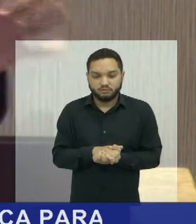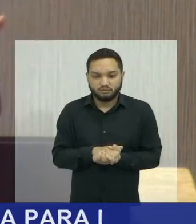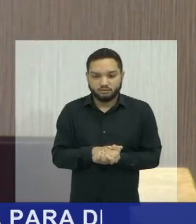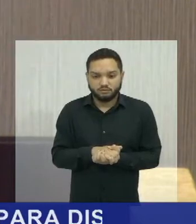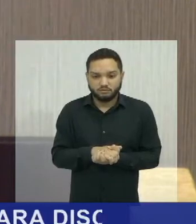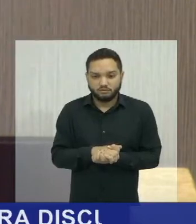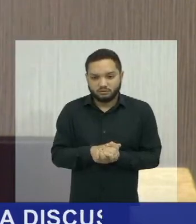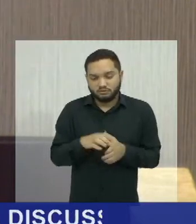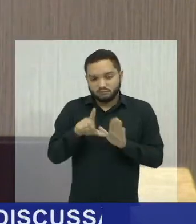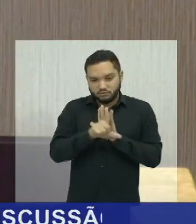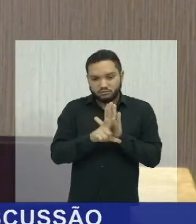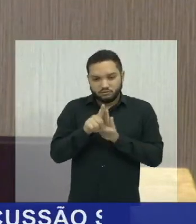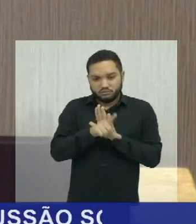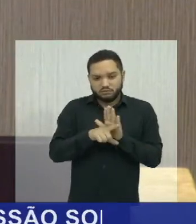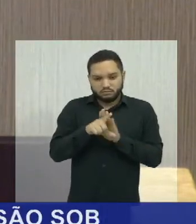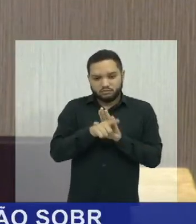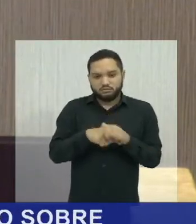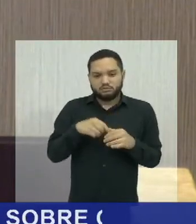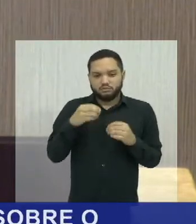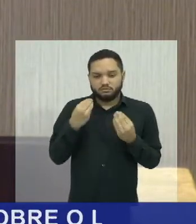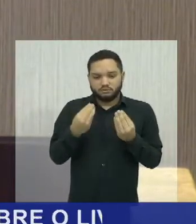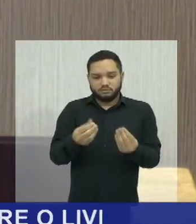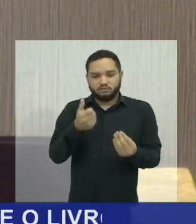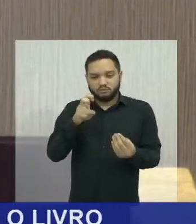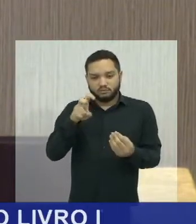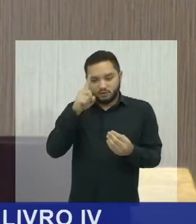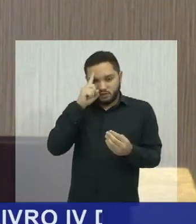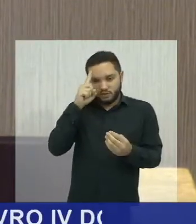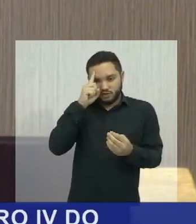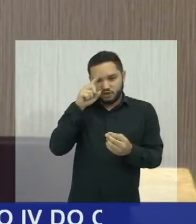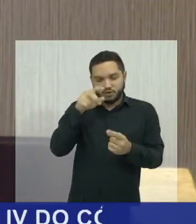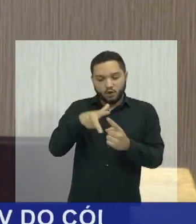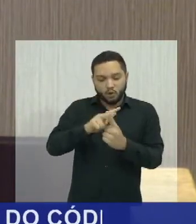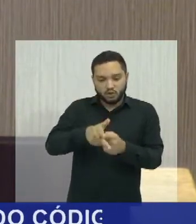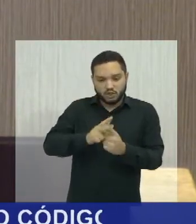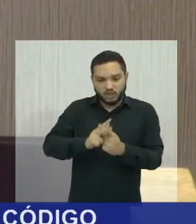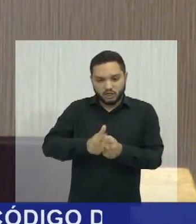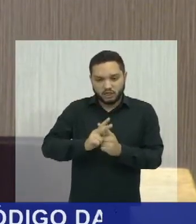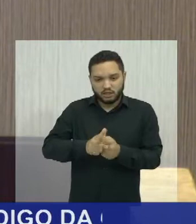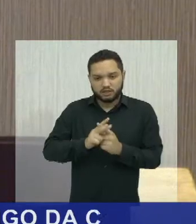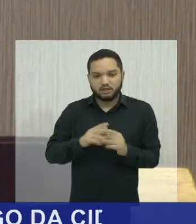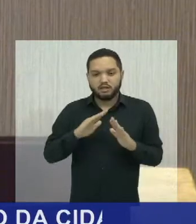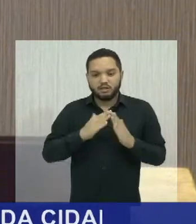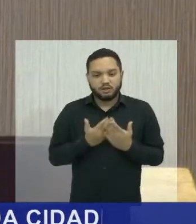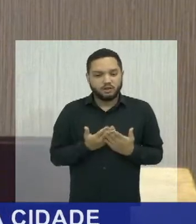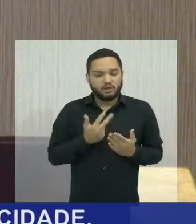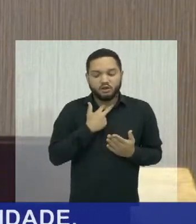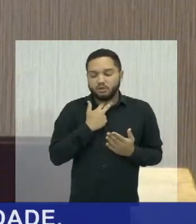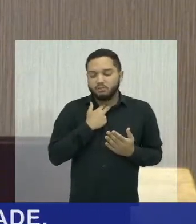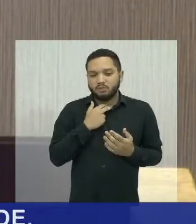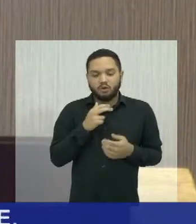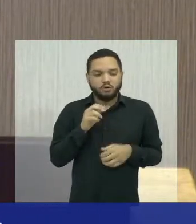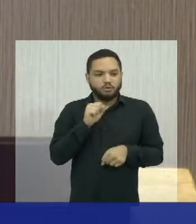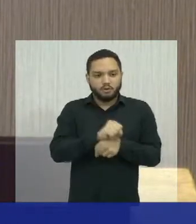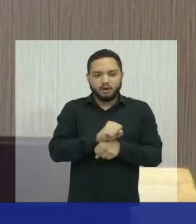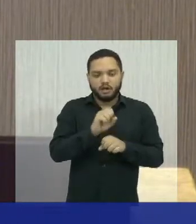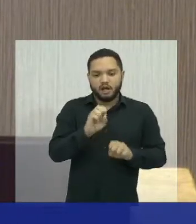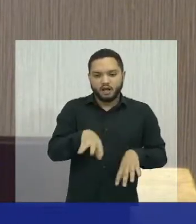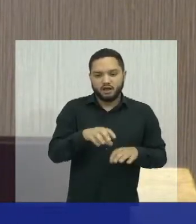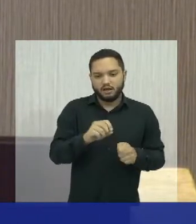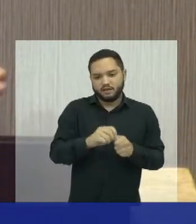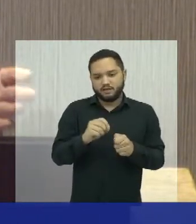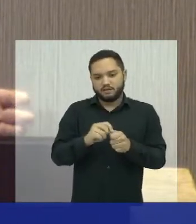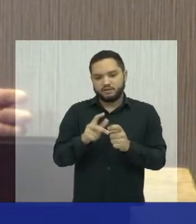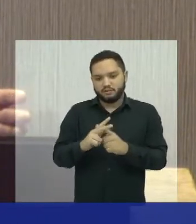pela legislação, 15 dias para se adequar. A escola ela não pode parar as atividades para fazer